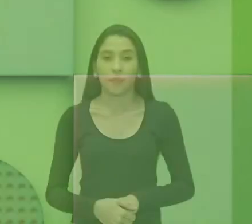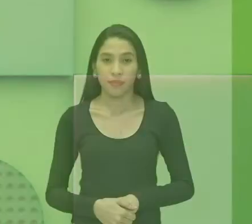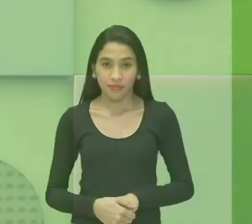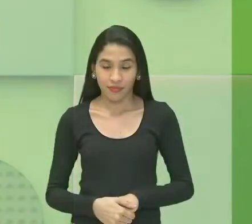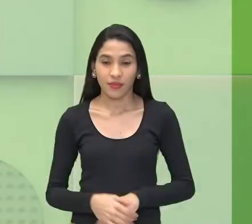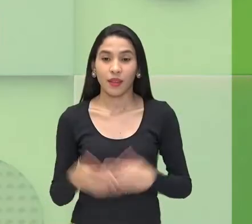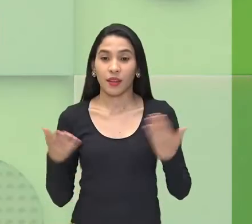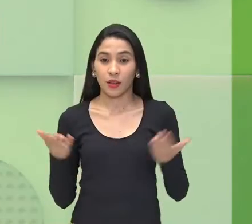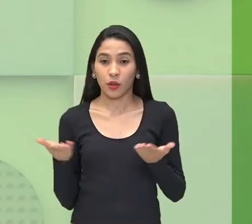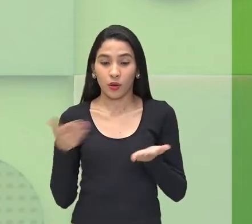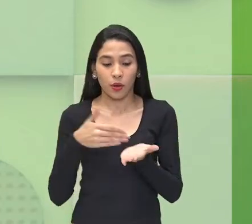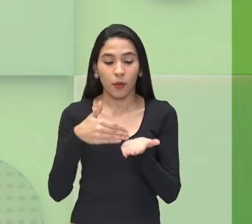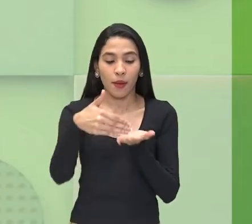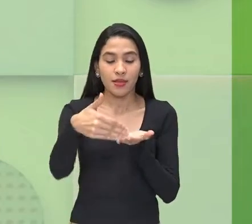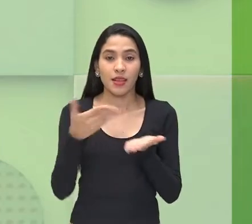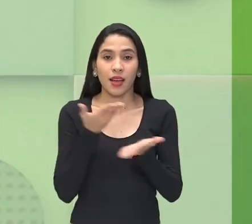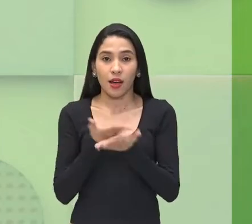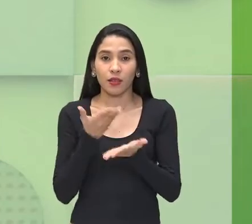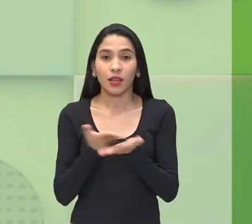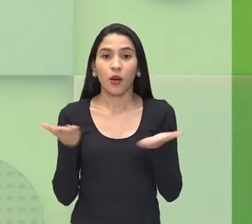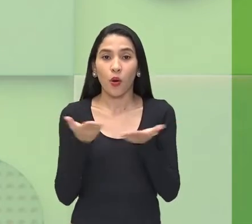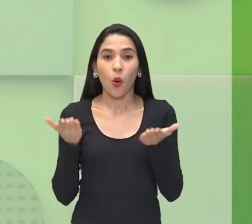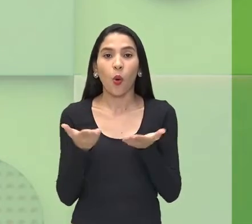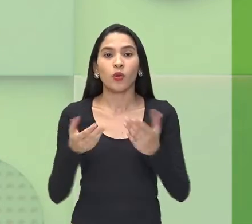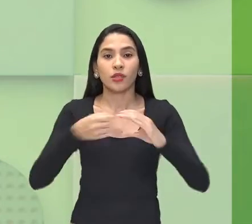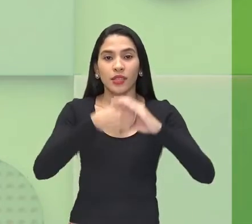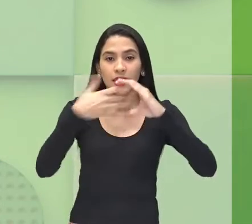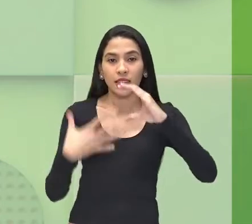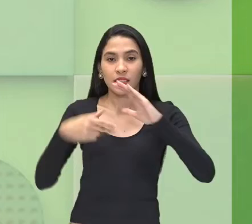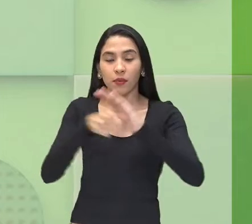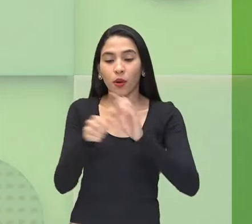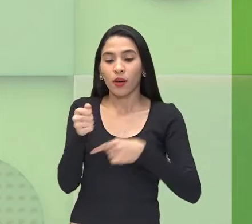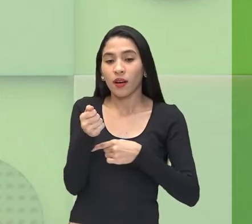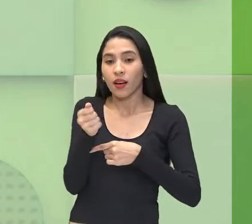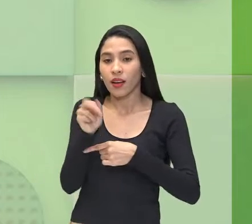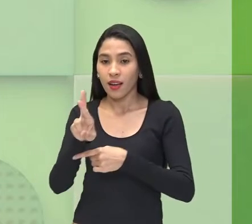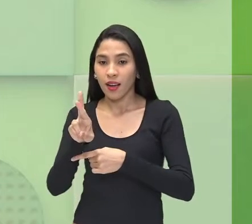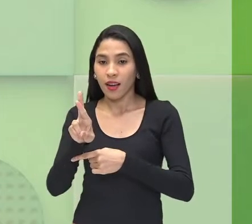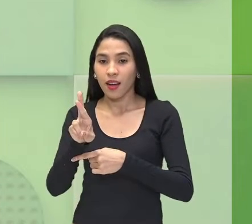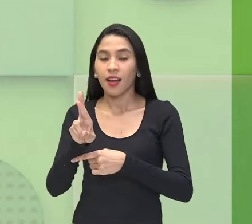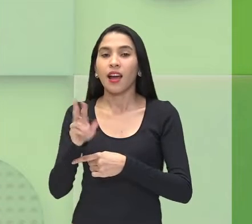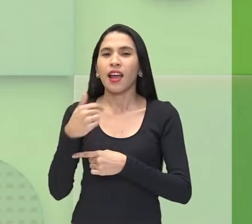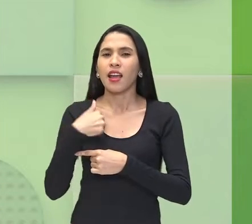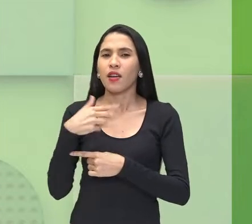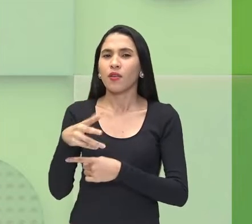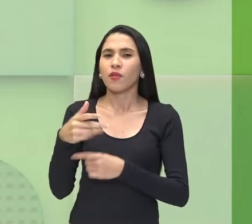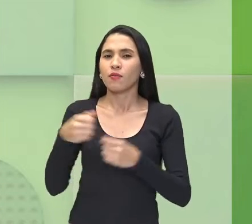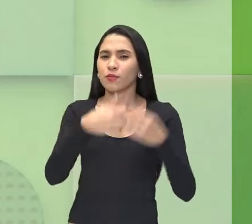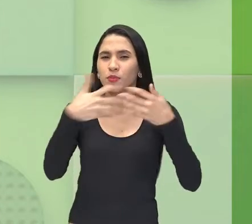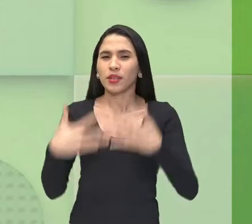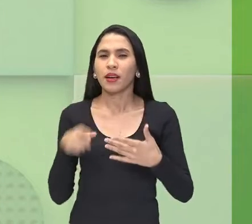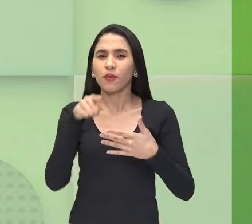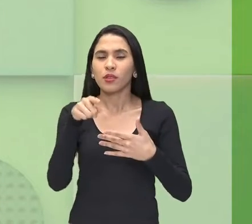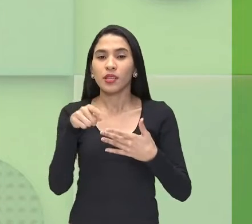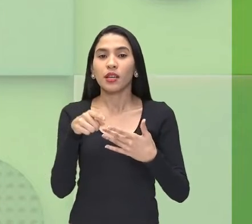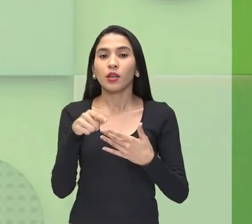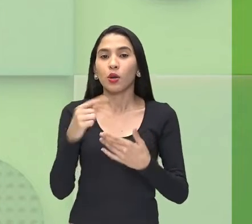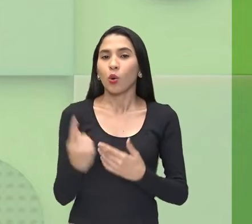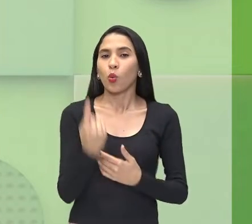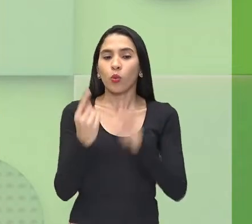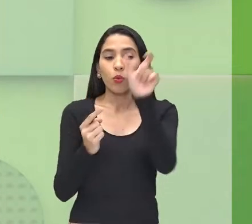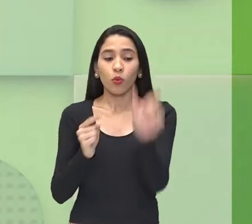E para dar início à nossa aula sobre propriedades do ar, eu vou falar para vocês de um brasileiro que foi